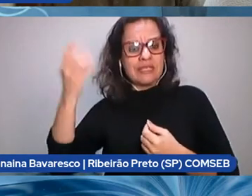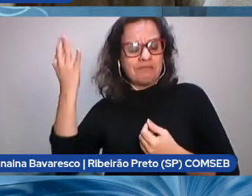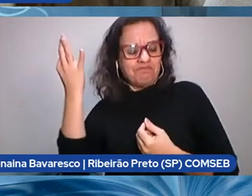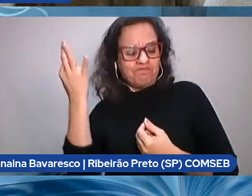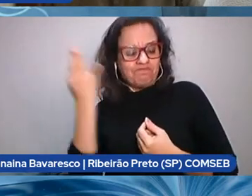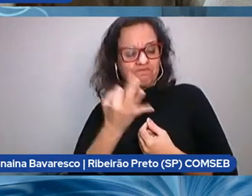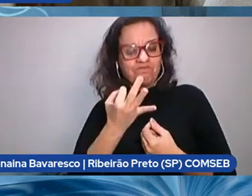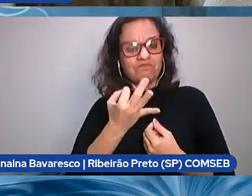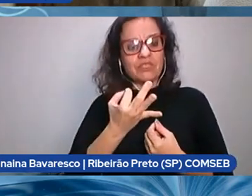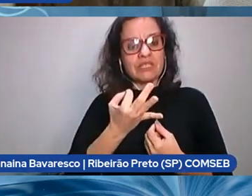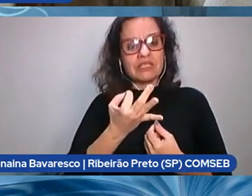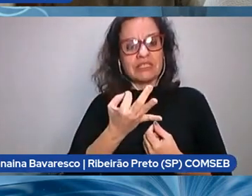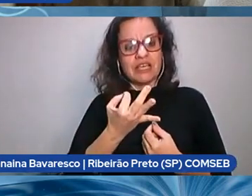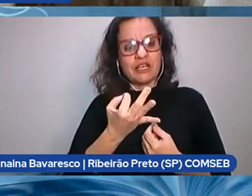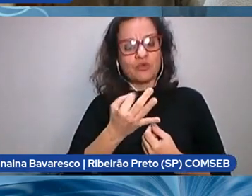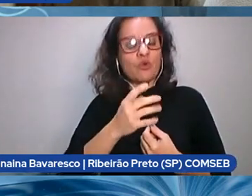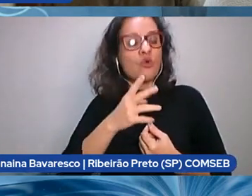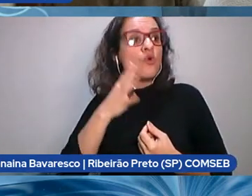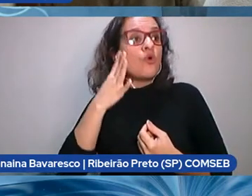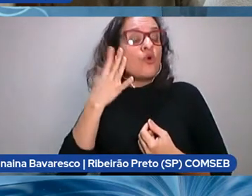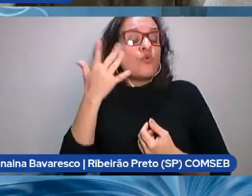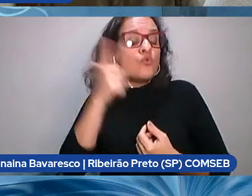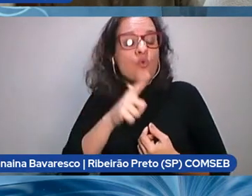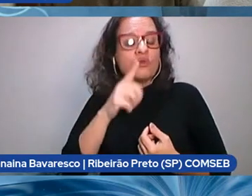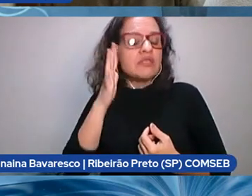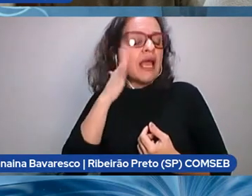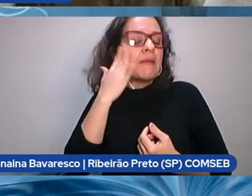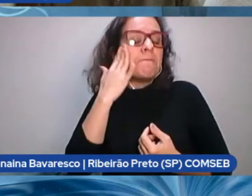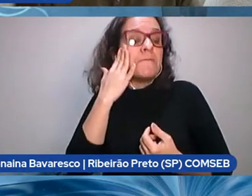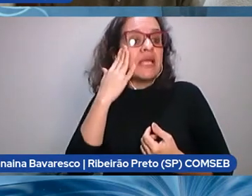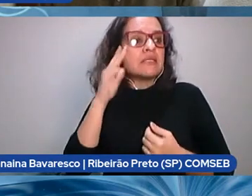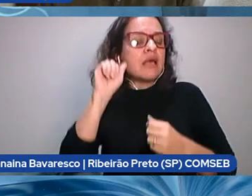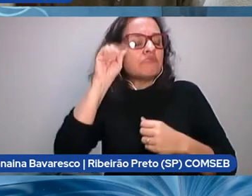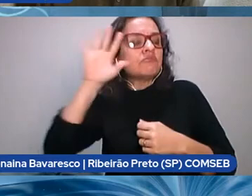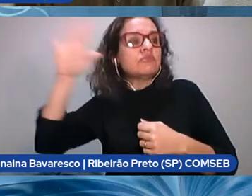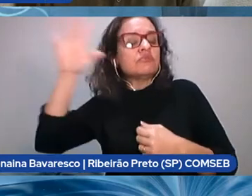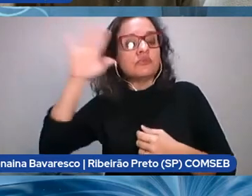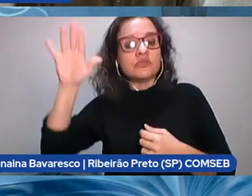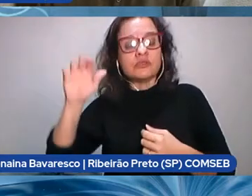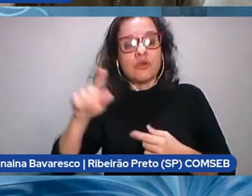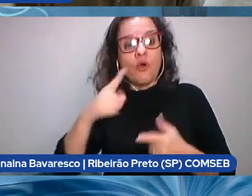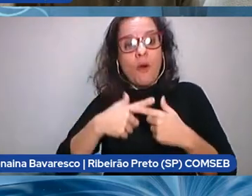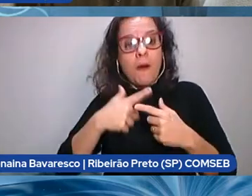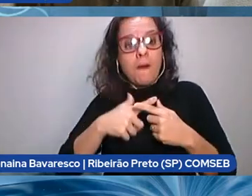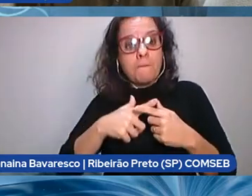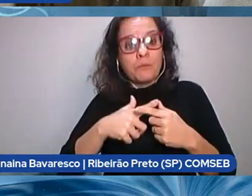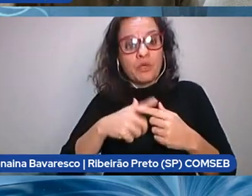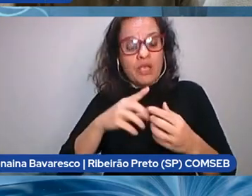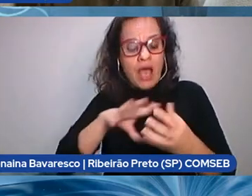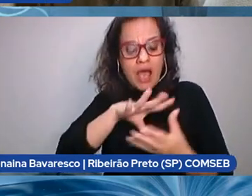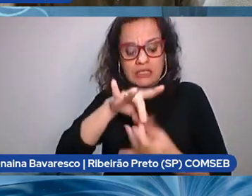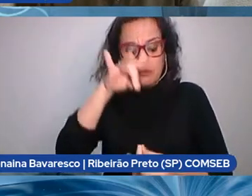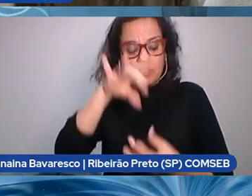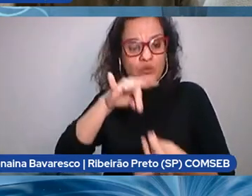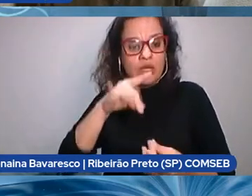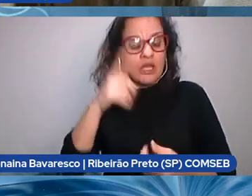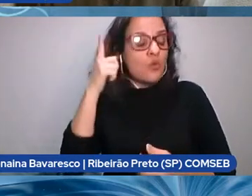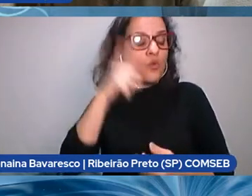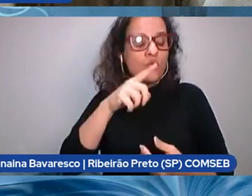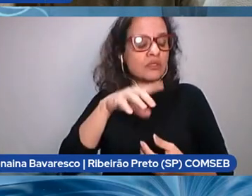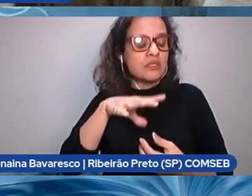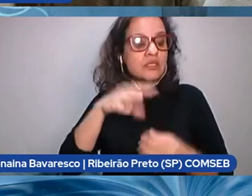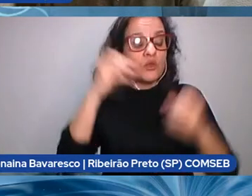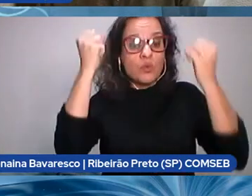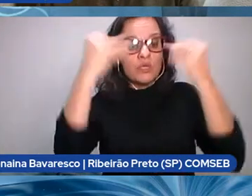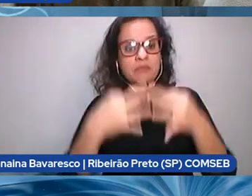que a gente não consegue imaginar. Por isso que a espiritualidade não conseguiu explicar para nós o que é Deus. Então, ele disse, olha,